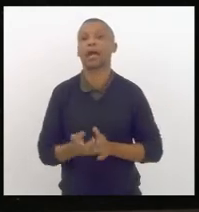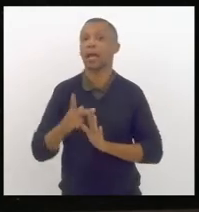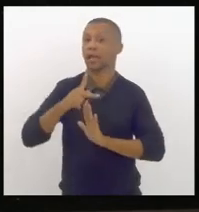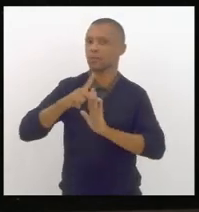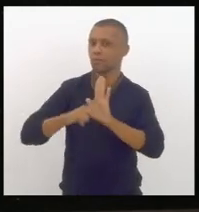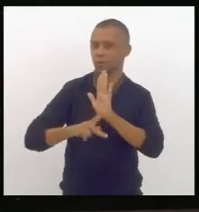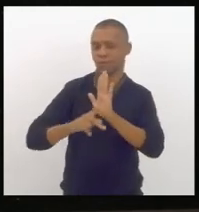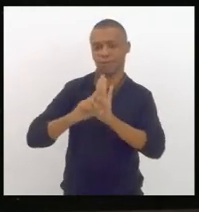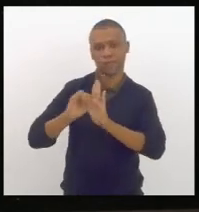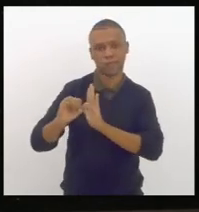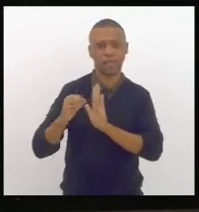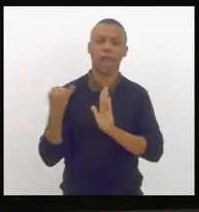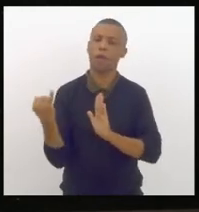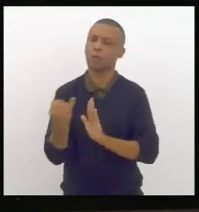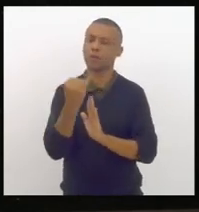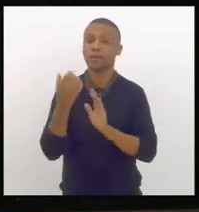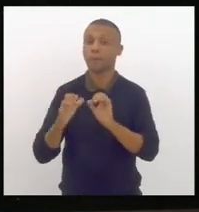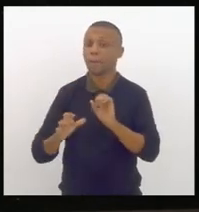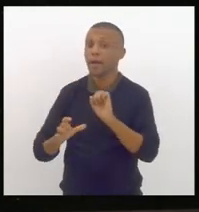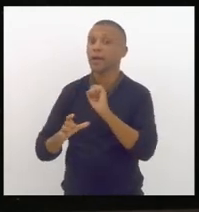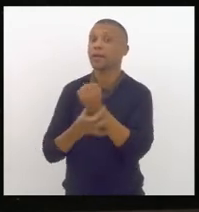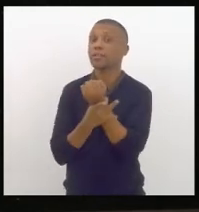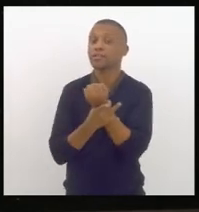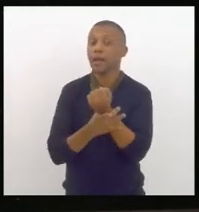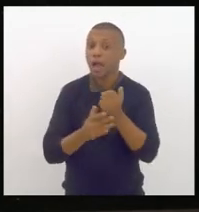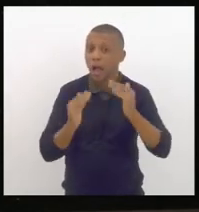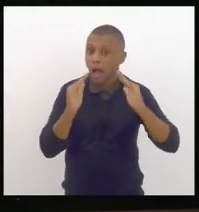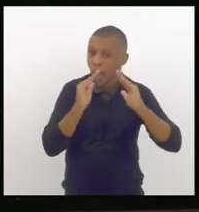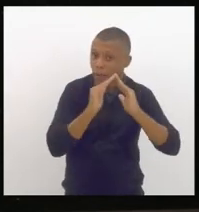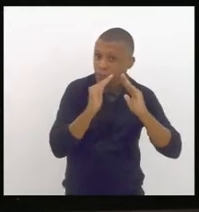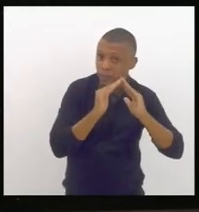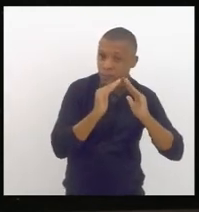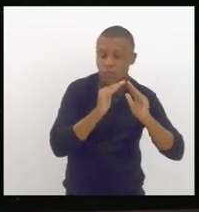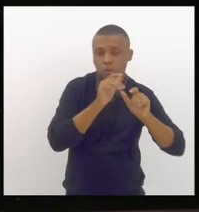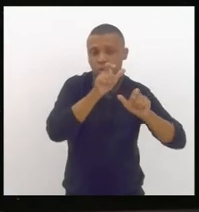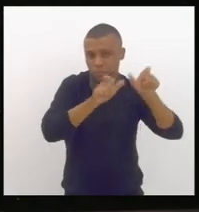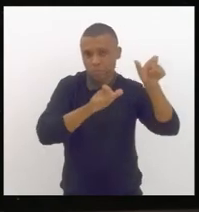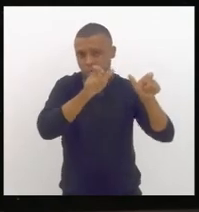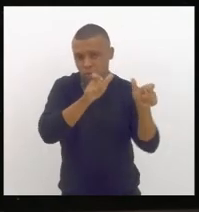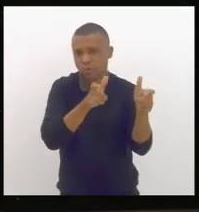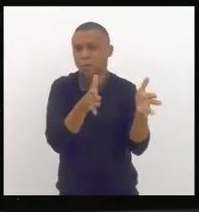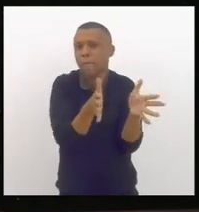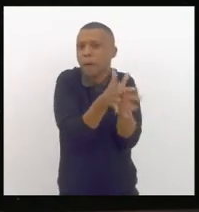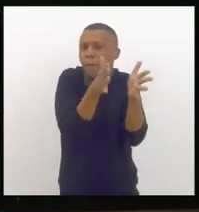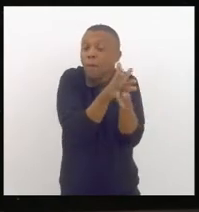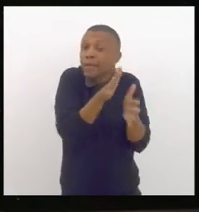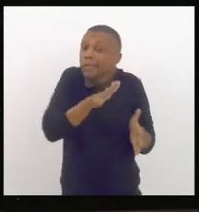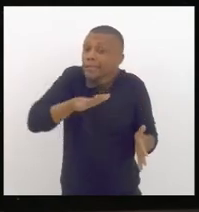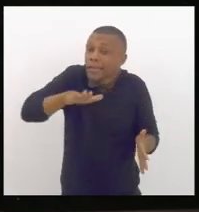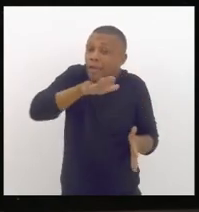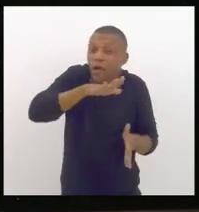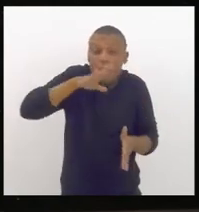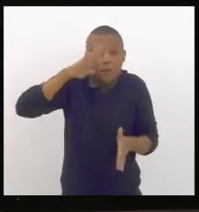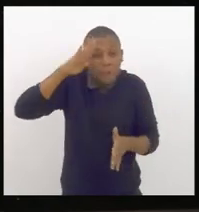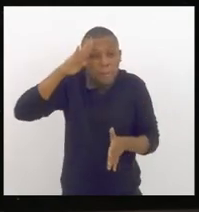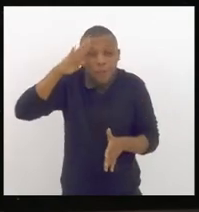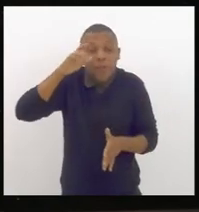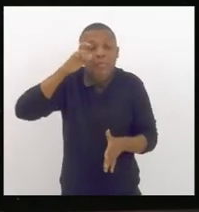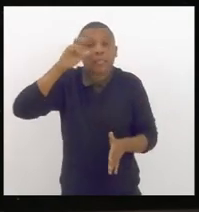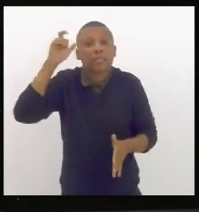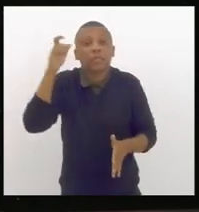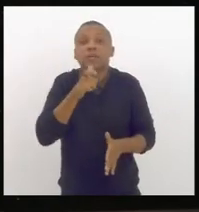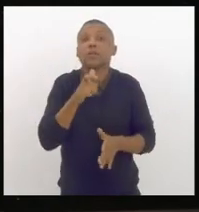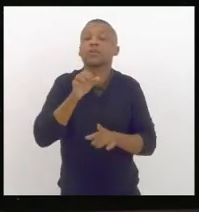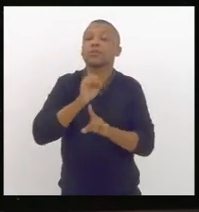só habitabilidade, para garantir habitações nas áreas de especial interesse social,